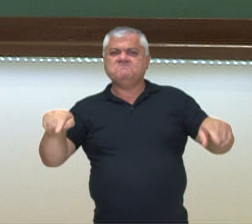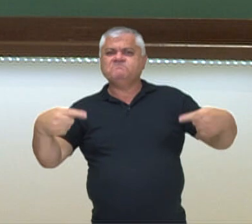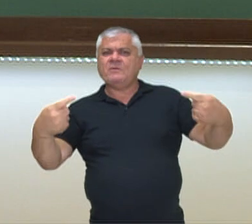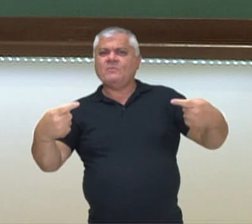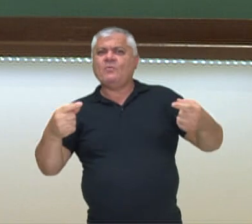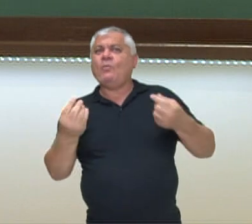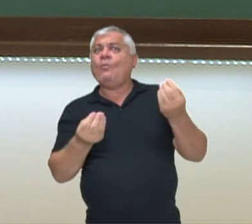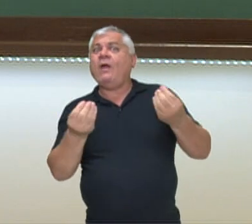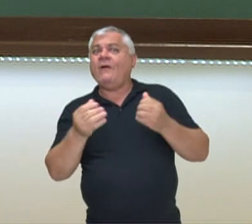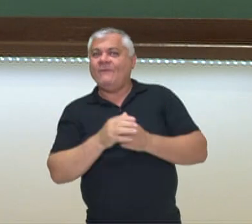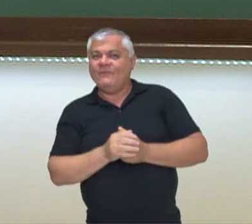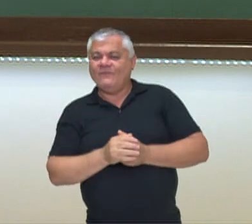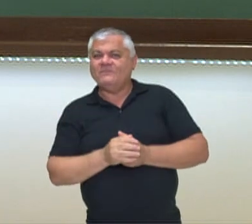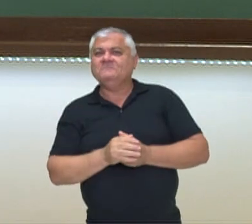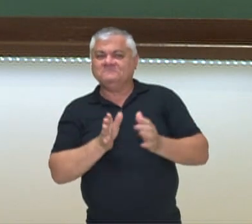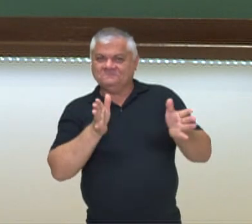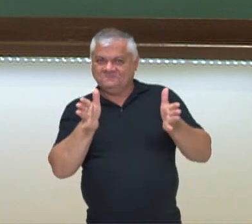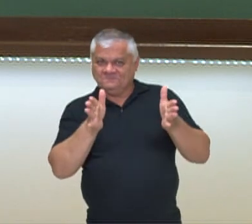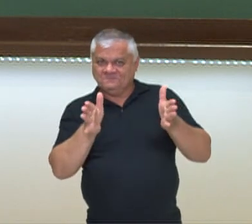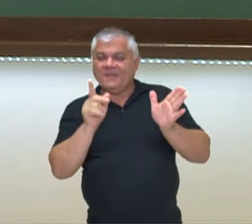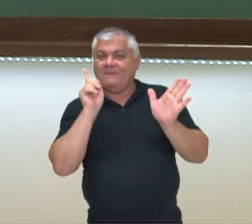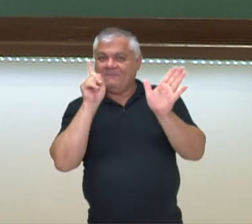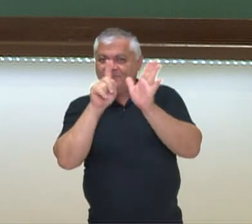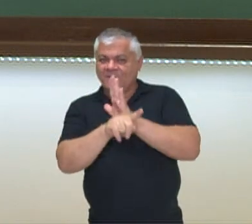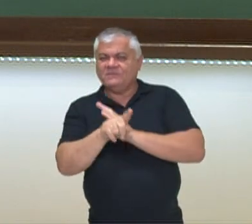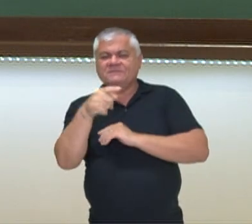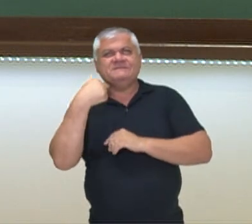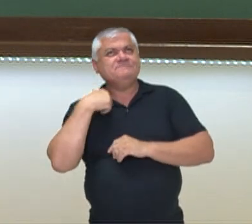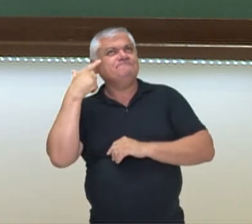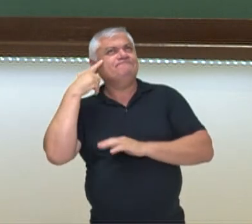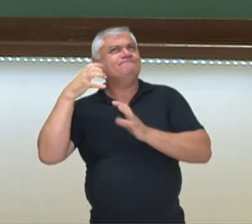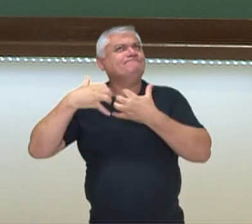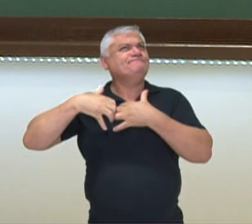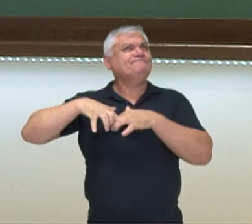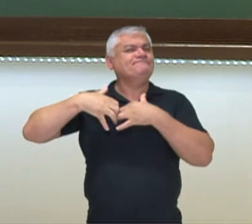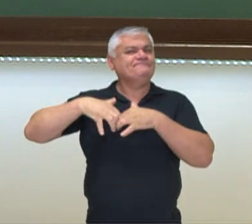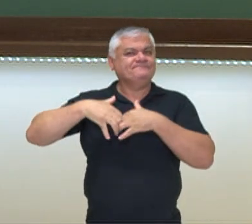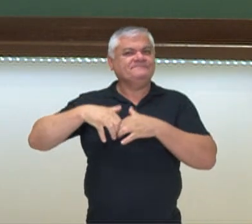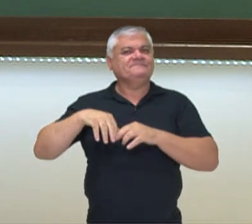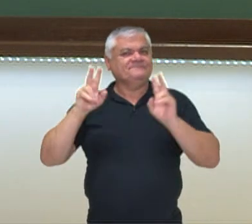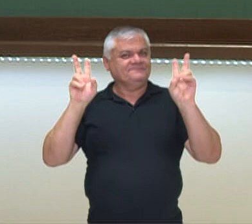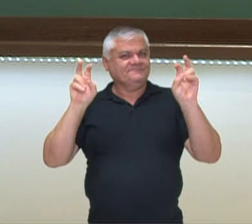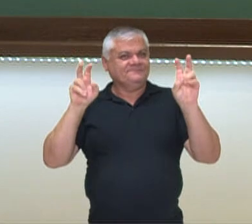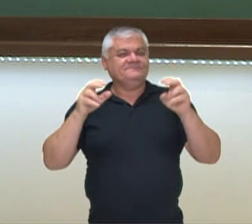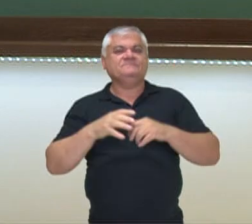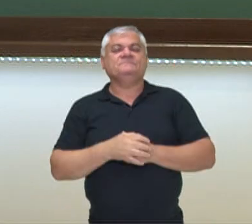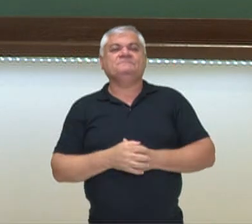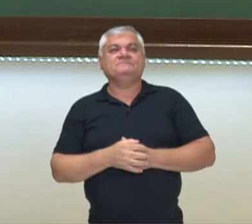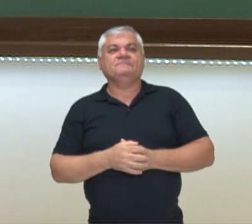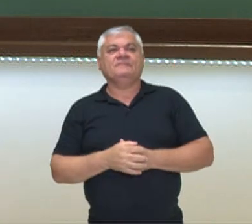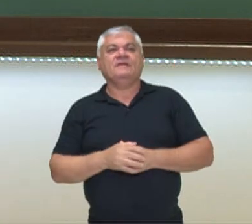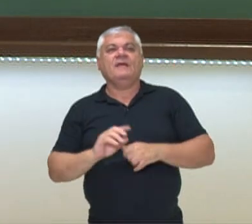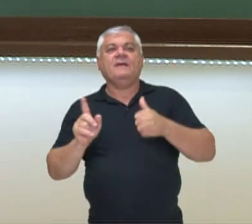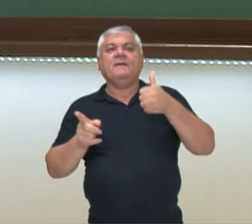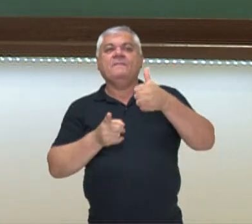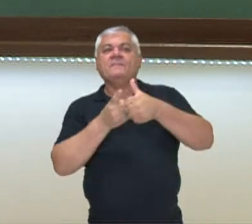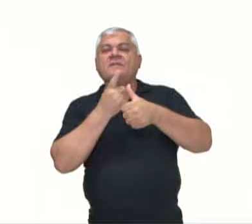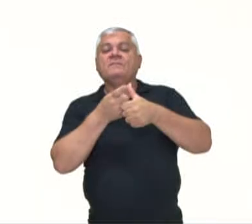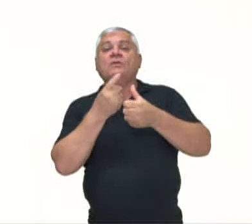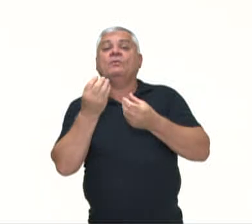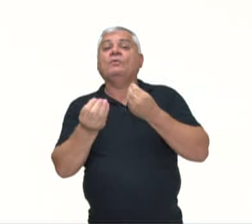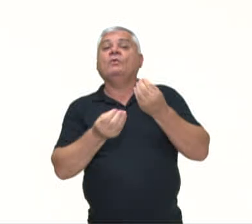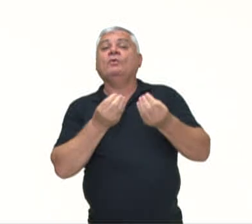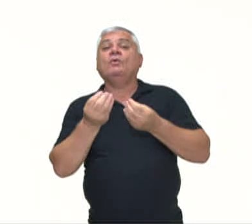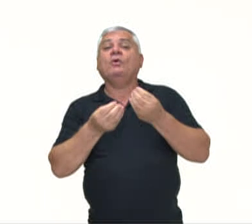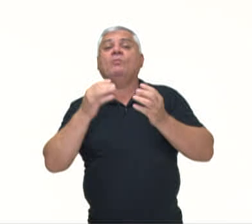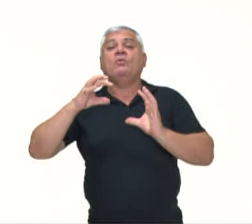são as primeiras perguntas que nós levantamos para que você comece a refletir sobre o assunto. Primeiramente, vamos pensar em como